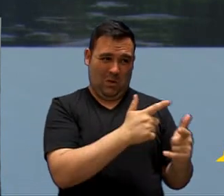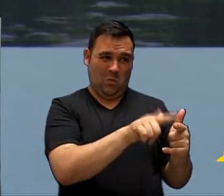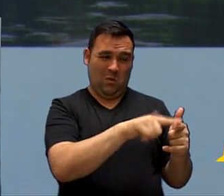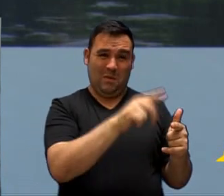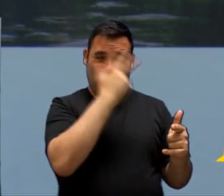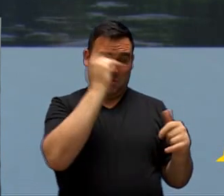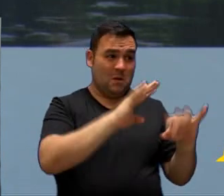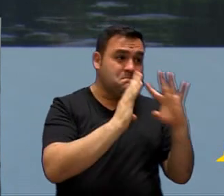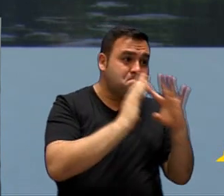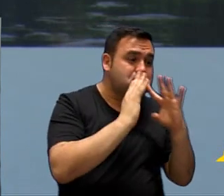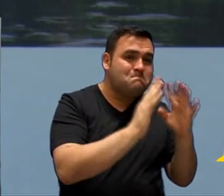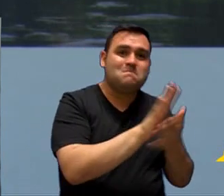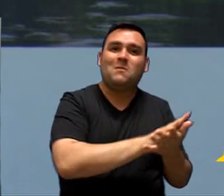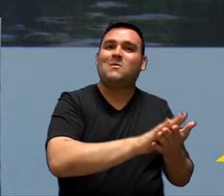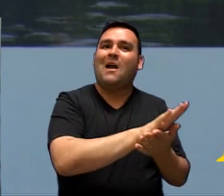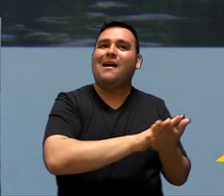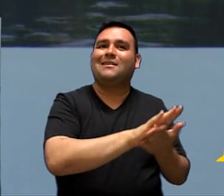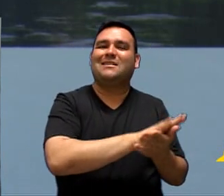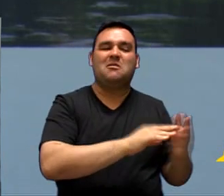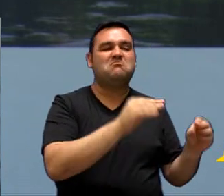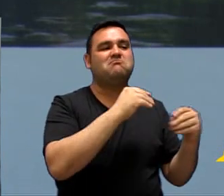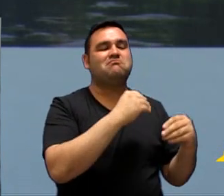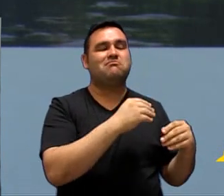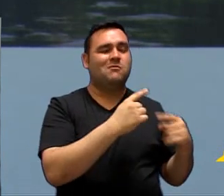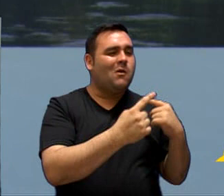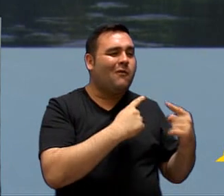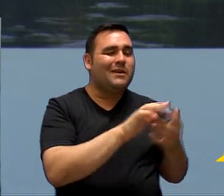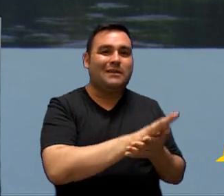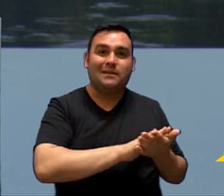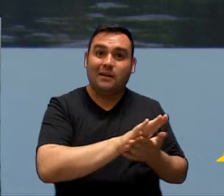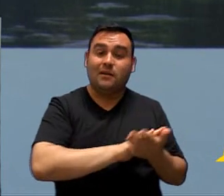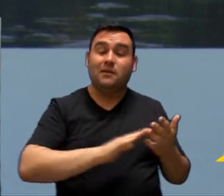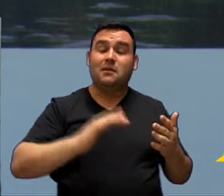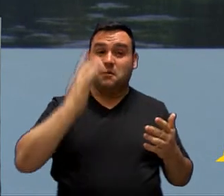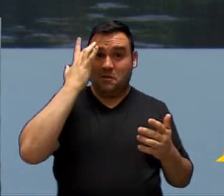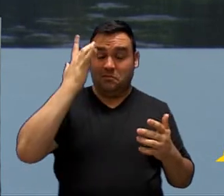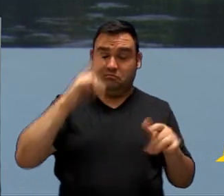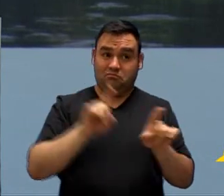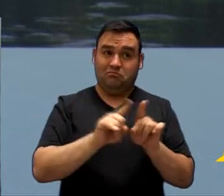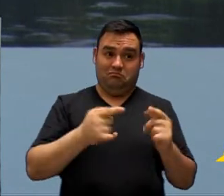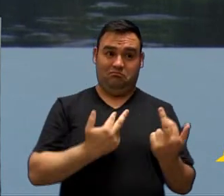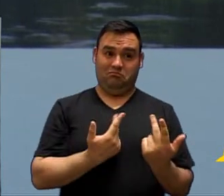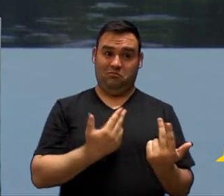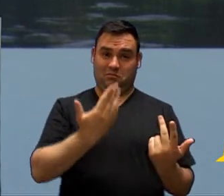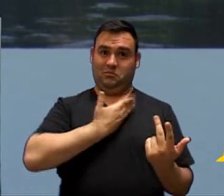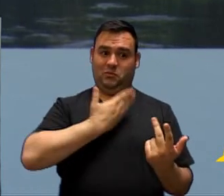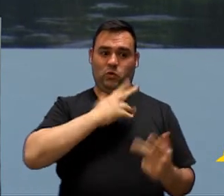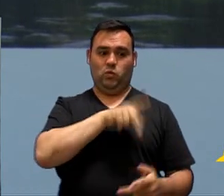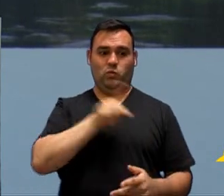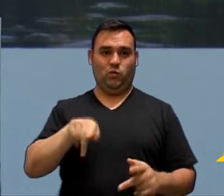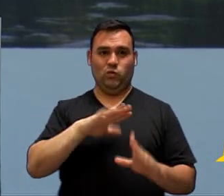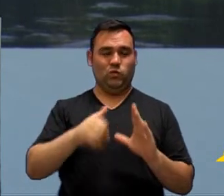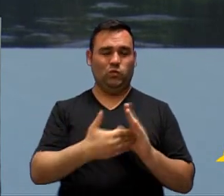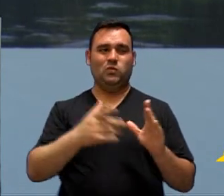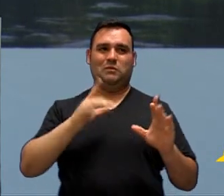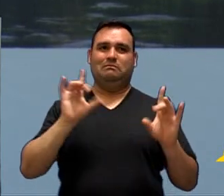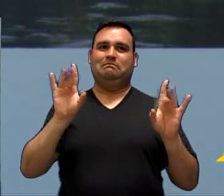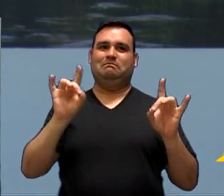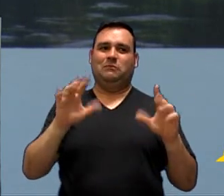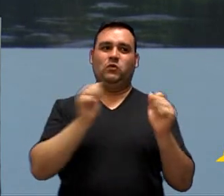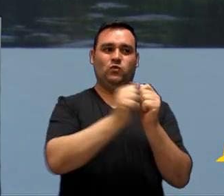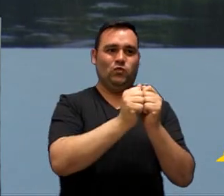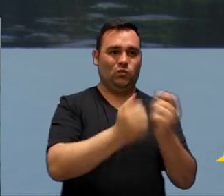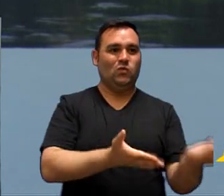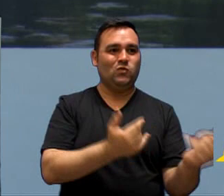problema aqueles que não conversam com adolescentes. Eu tenho absoluta certeza que, assim como eu, né, os meus colegas professores que têm esse privilégio de estar